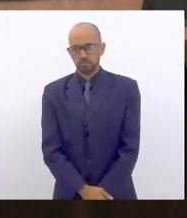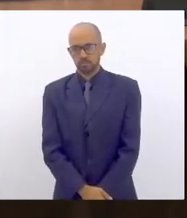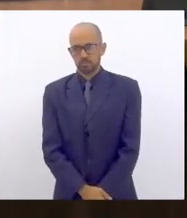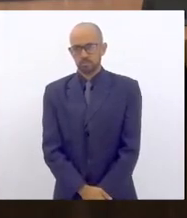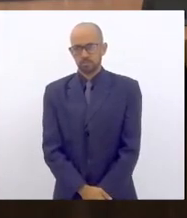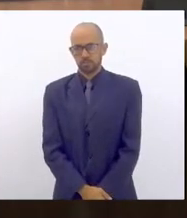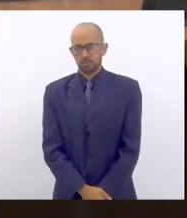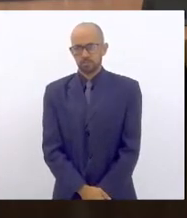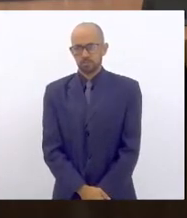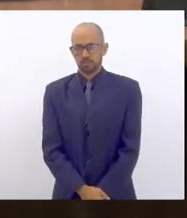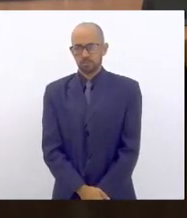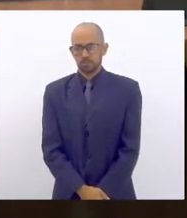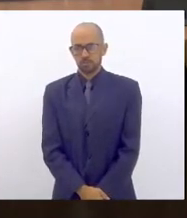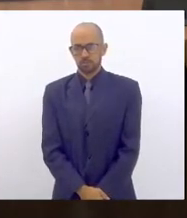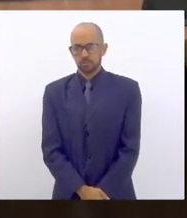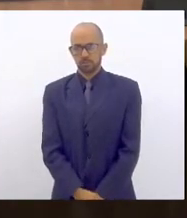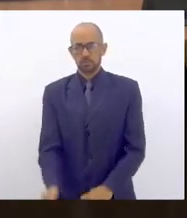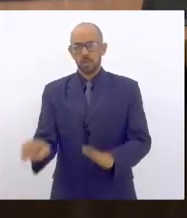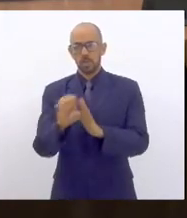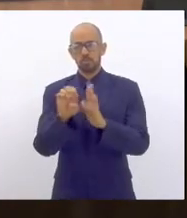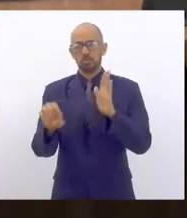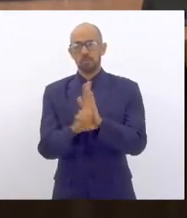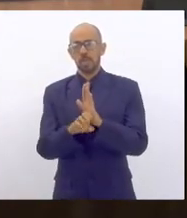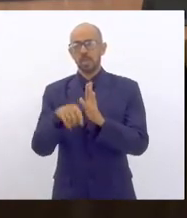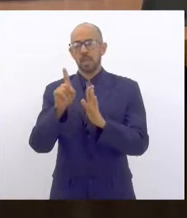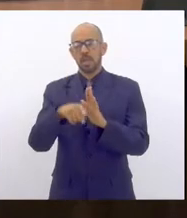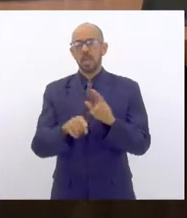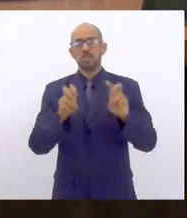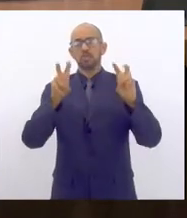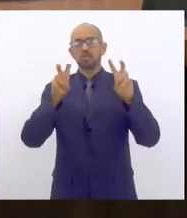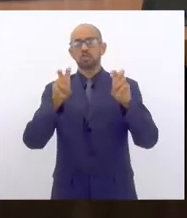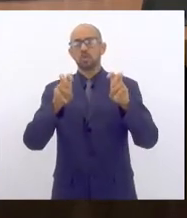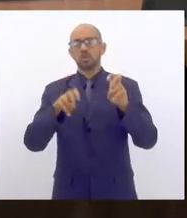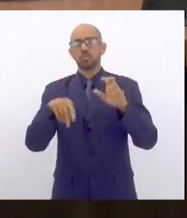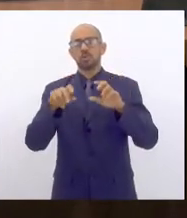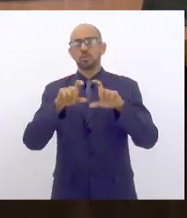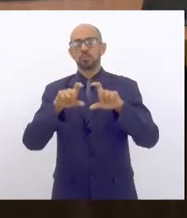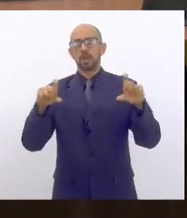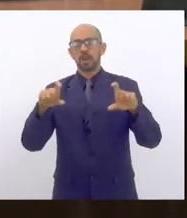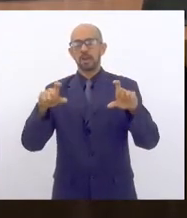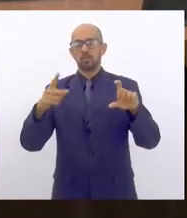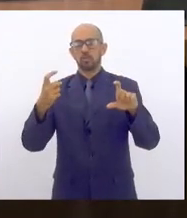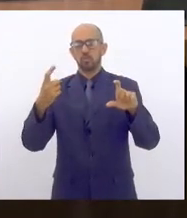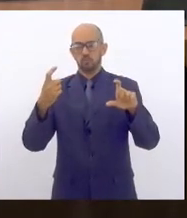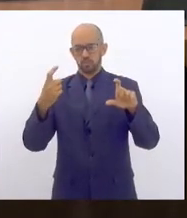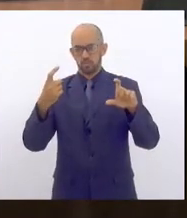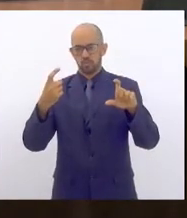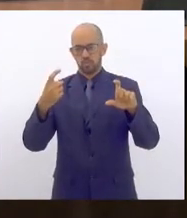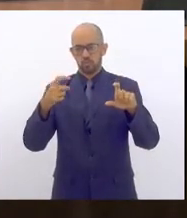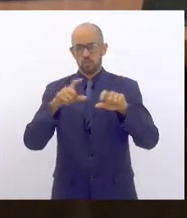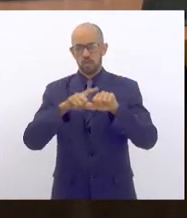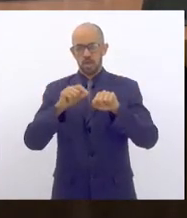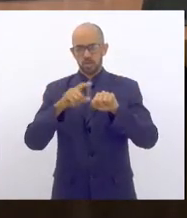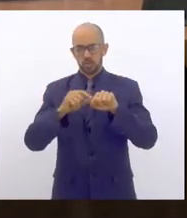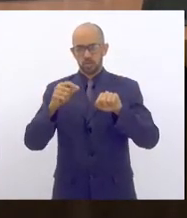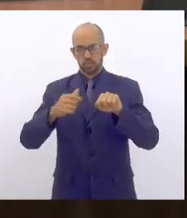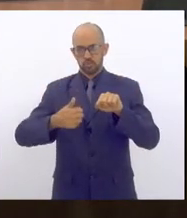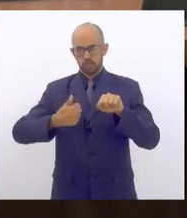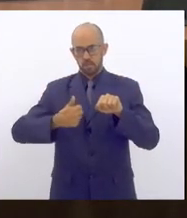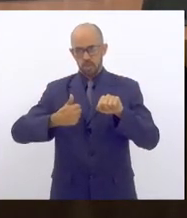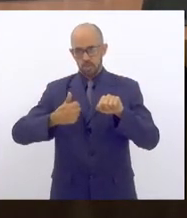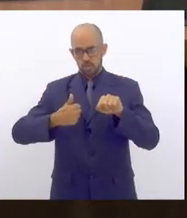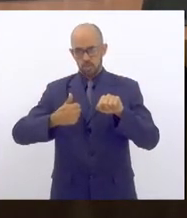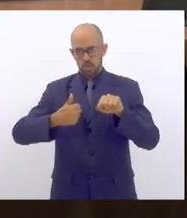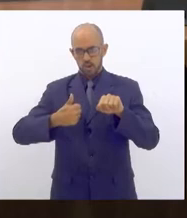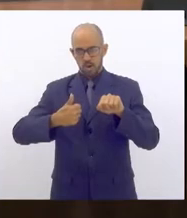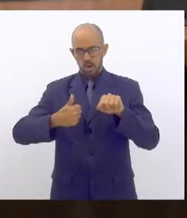A emenda é em relação ao parágrafo único do artigo 1º.